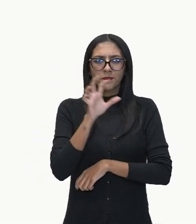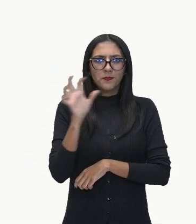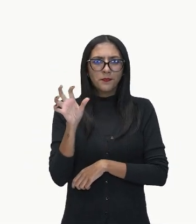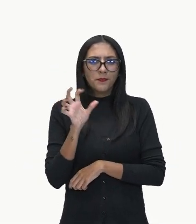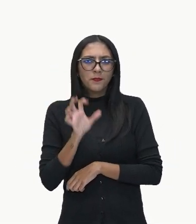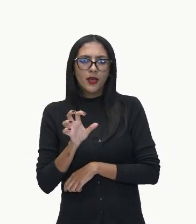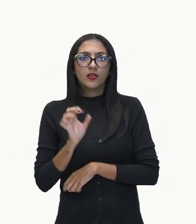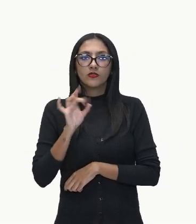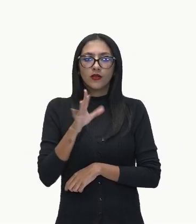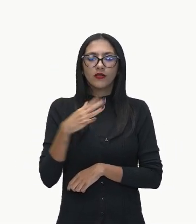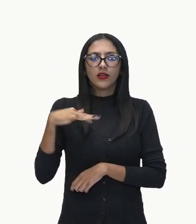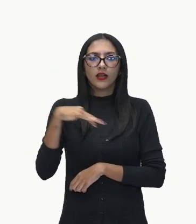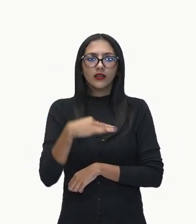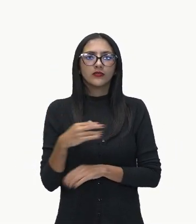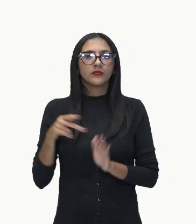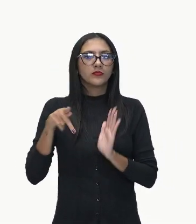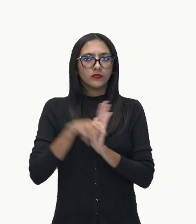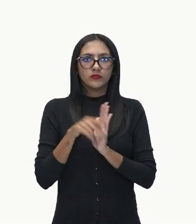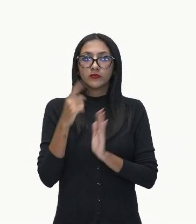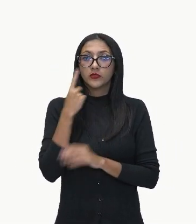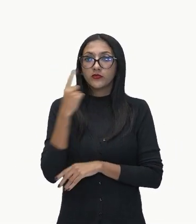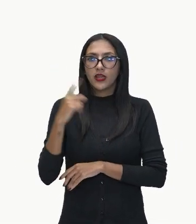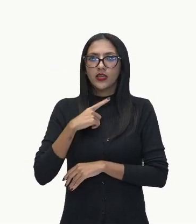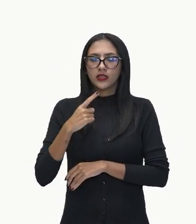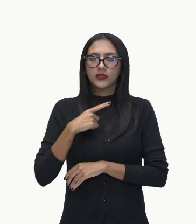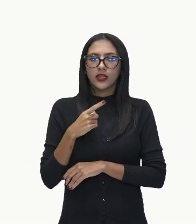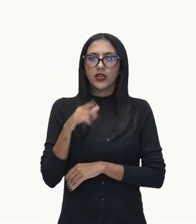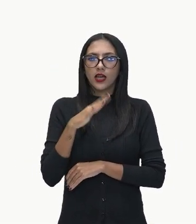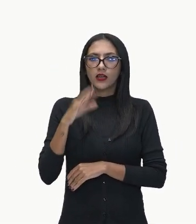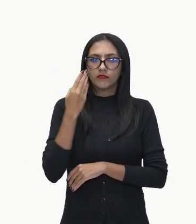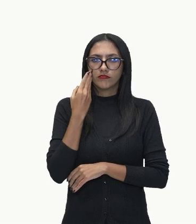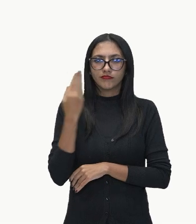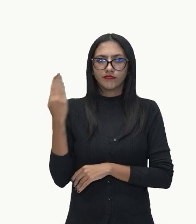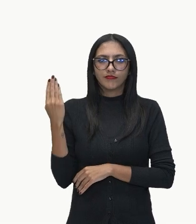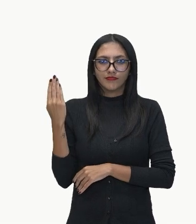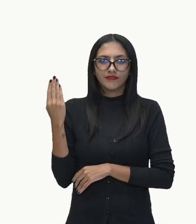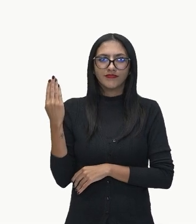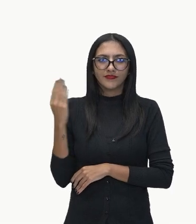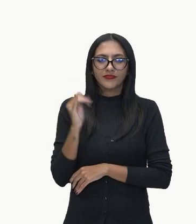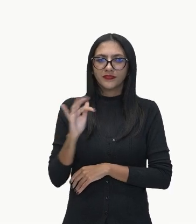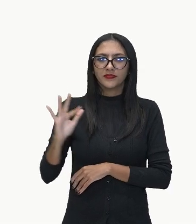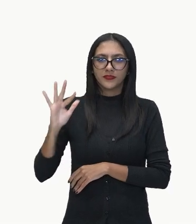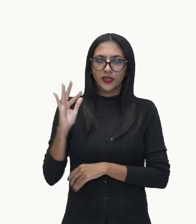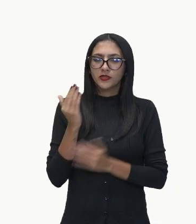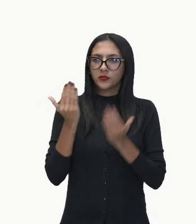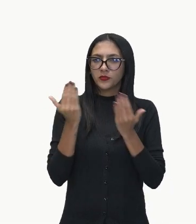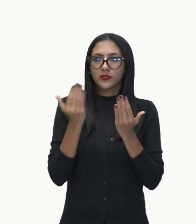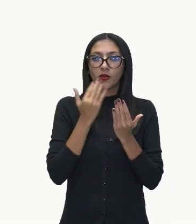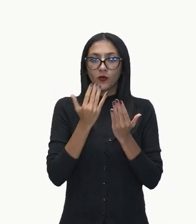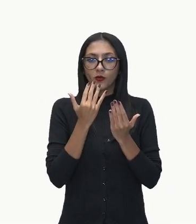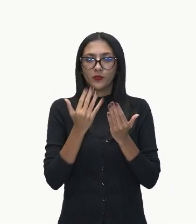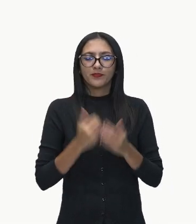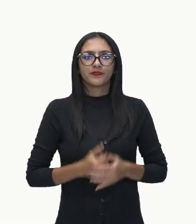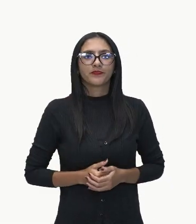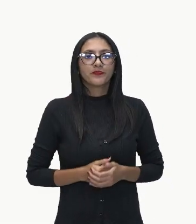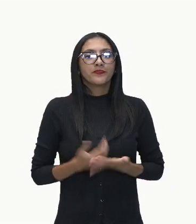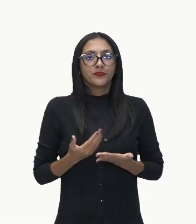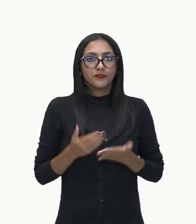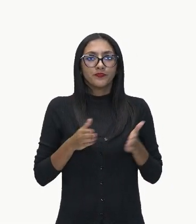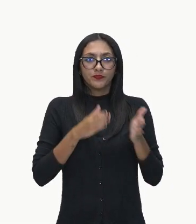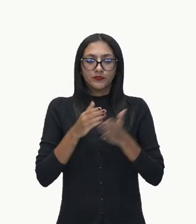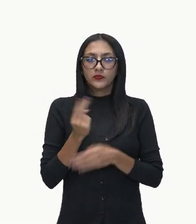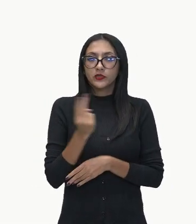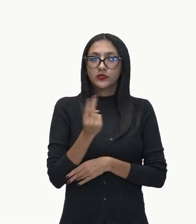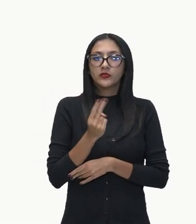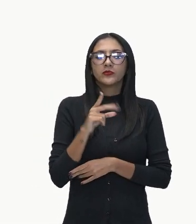Só lembrando, nós estamos seguindo essa estrutura aqui, tá, gente? Observem aí a legenda. Então, as capitais regionais são os centros urbanos